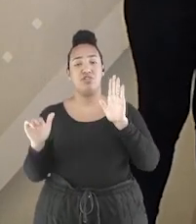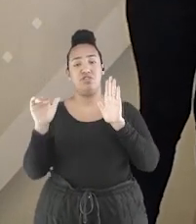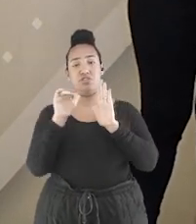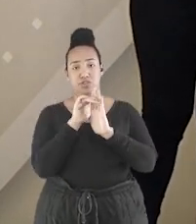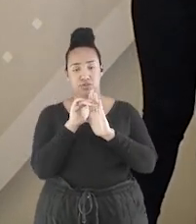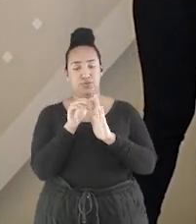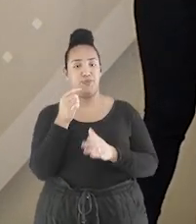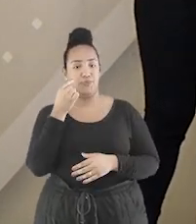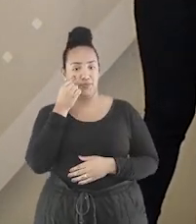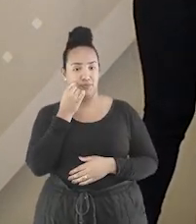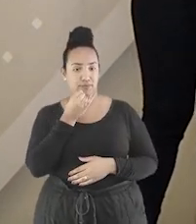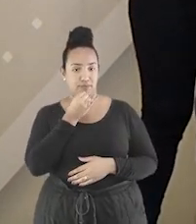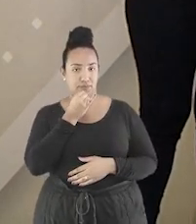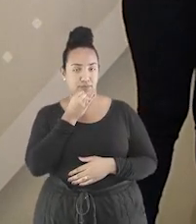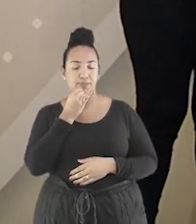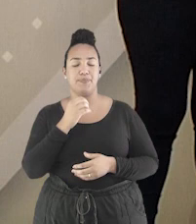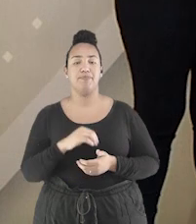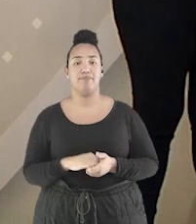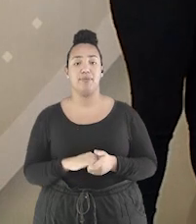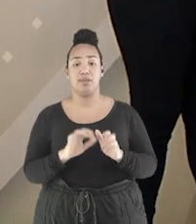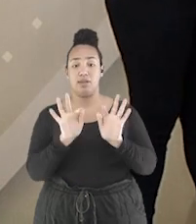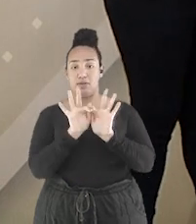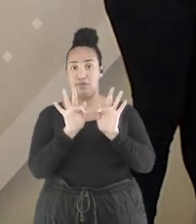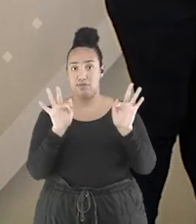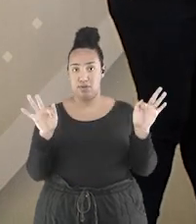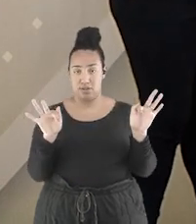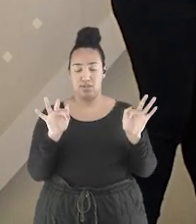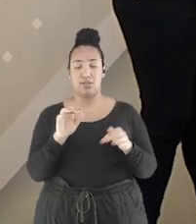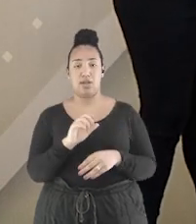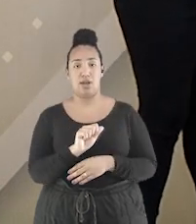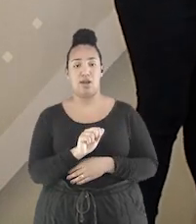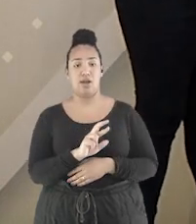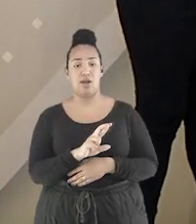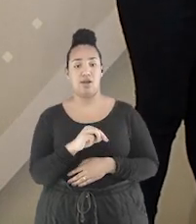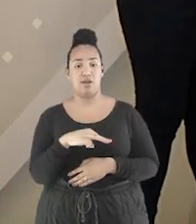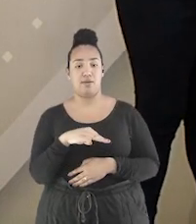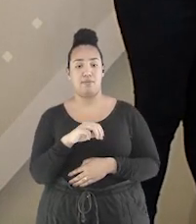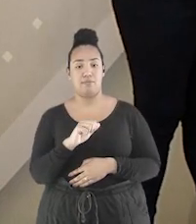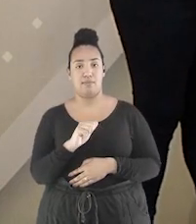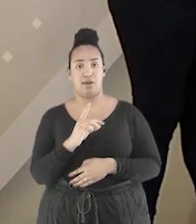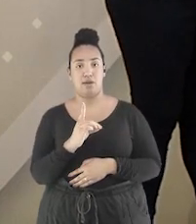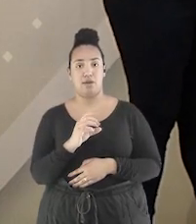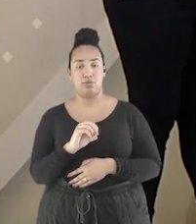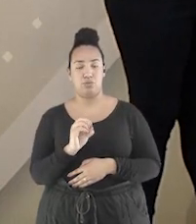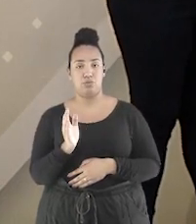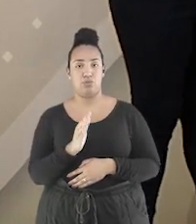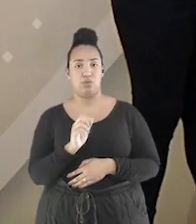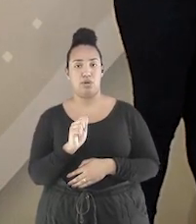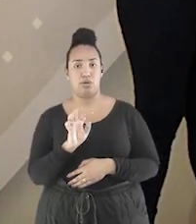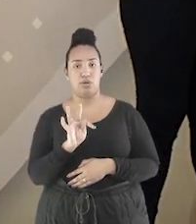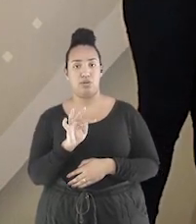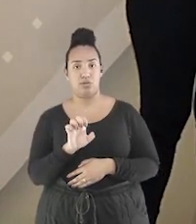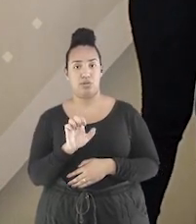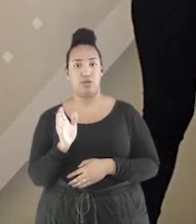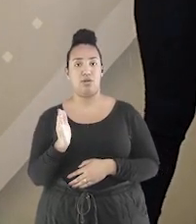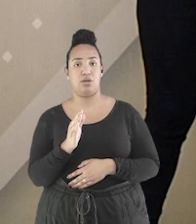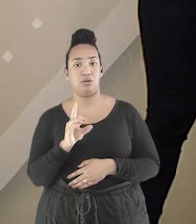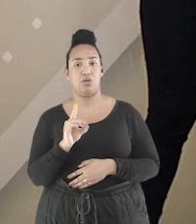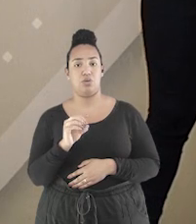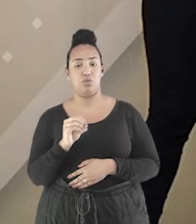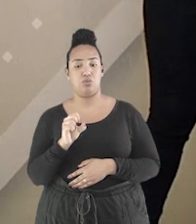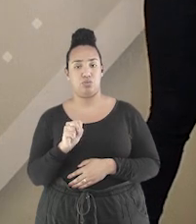informação. Olhem só, armado até os dentes é um exemplo de hipérbole. Essa figura de linguagem representa o exagero, ok?